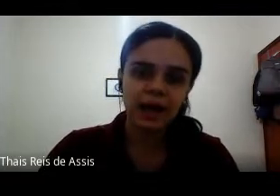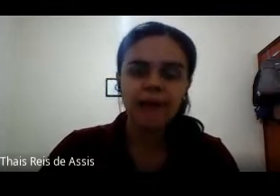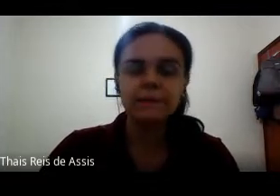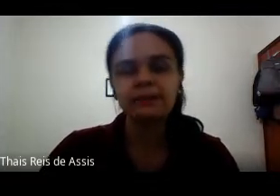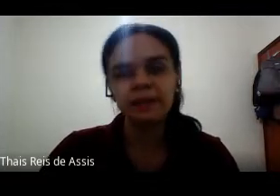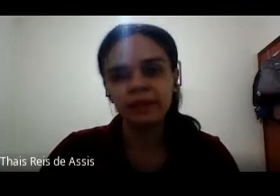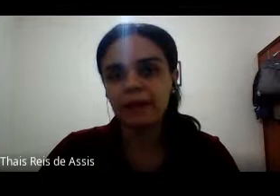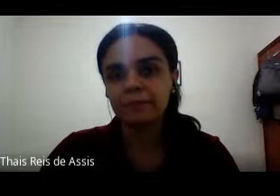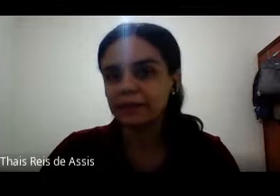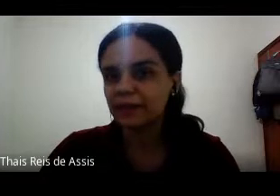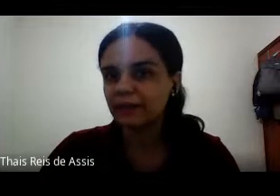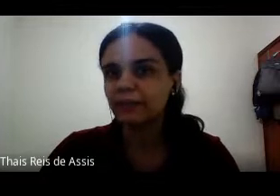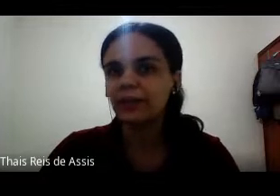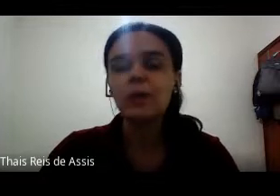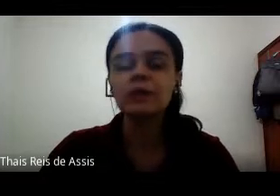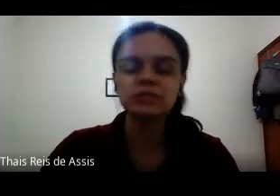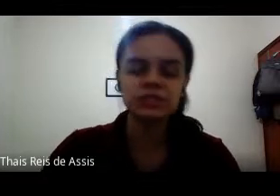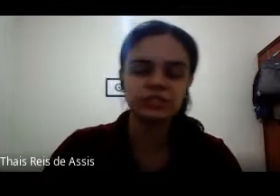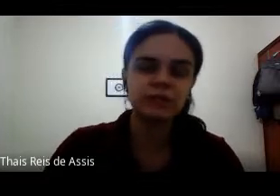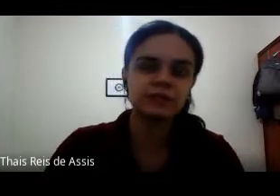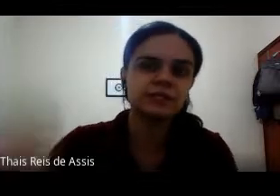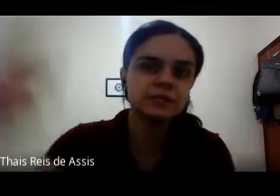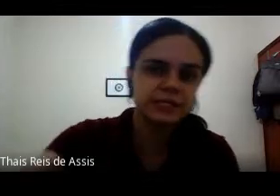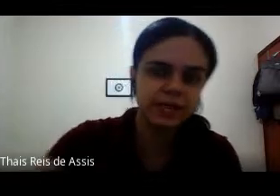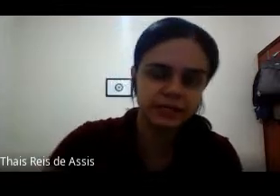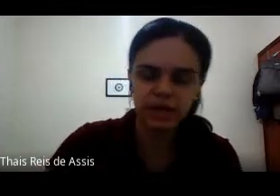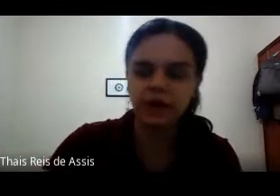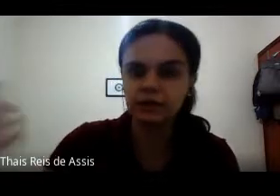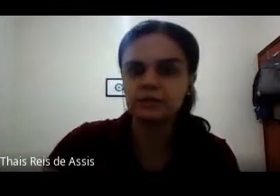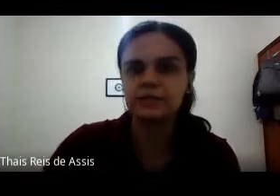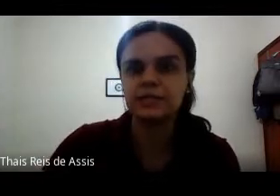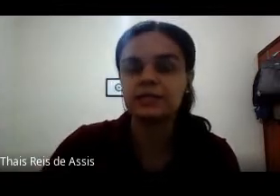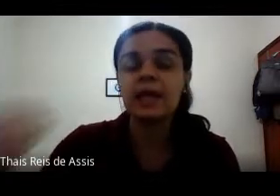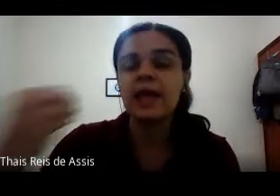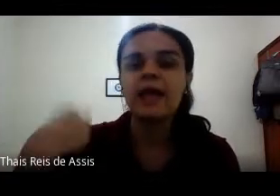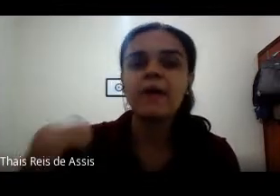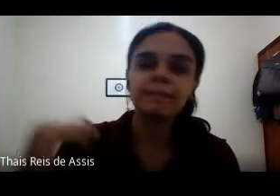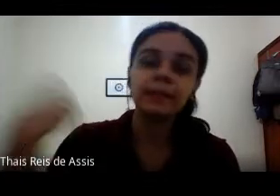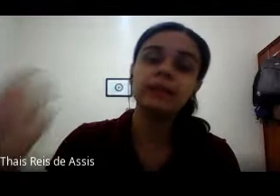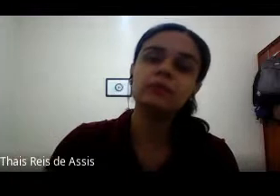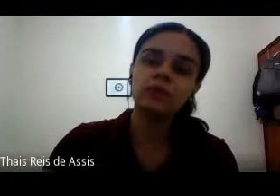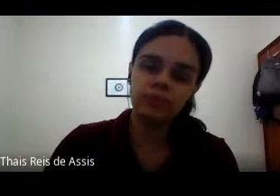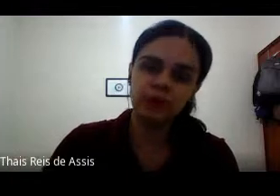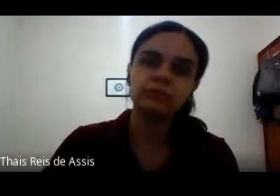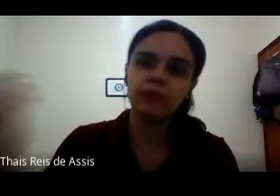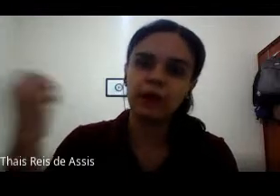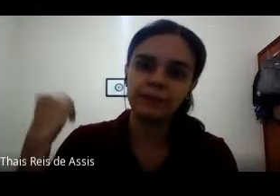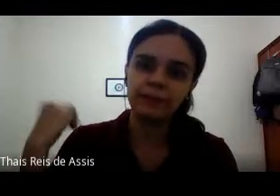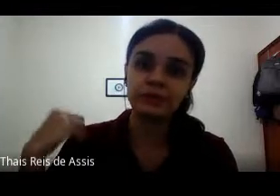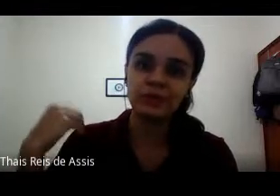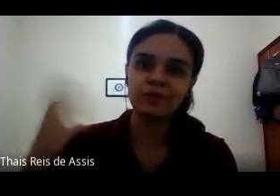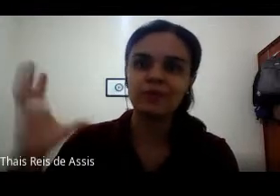a aprender, porque quando a gente está no exercício da sala de aula, da docência, eu aprendo com meu